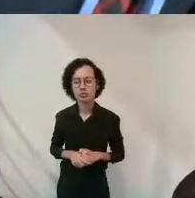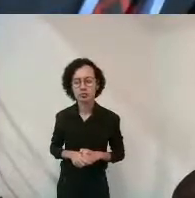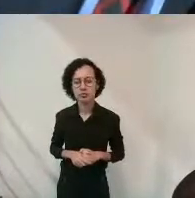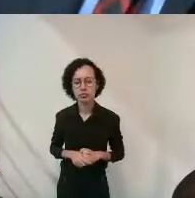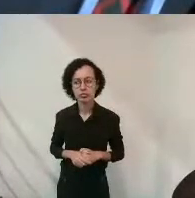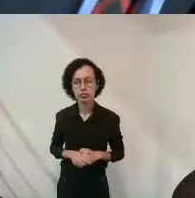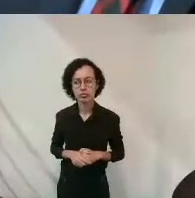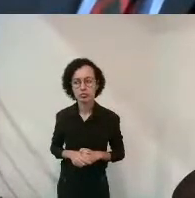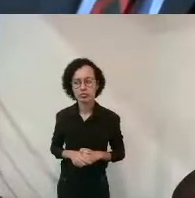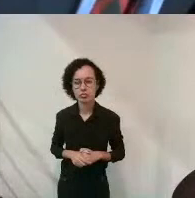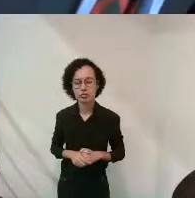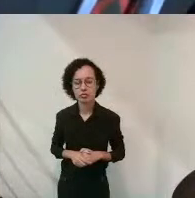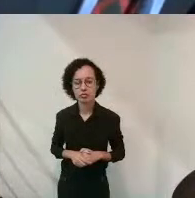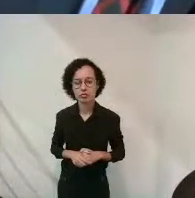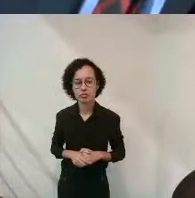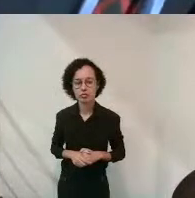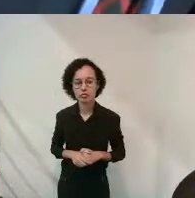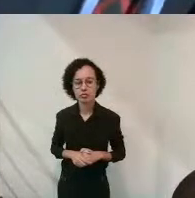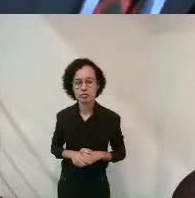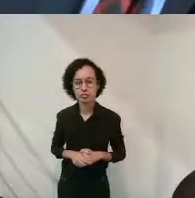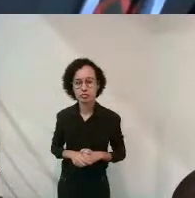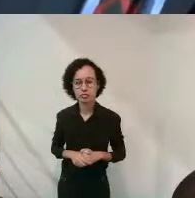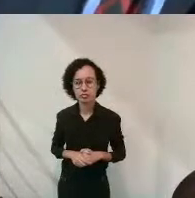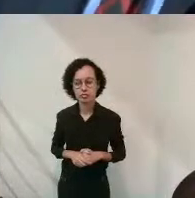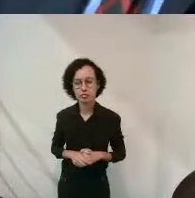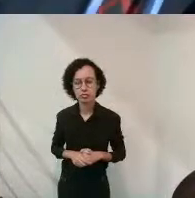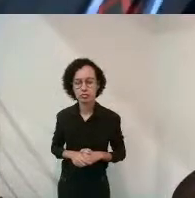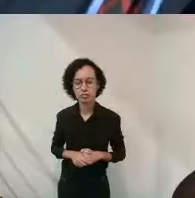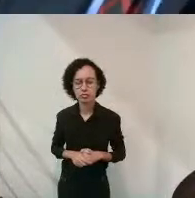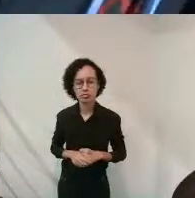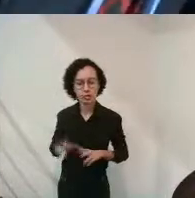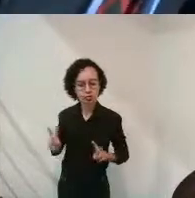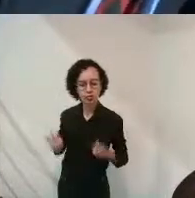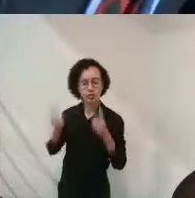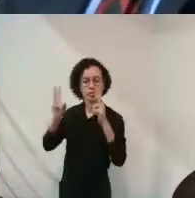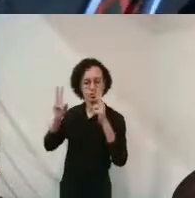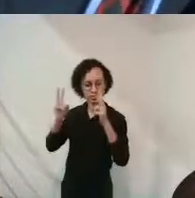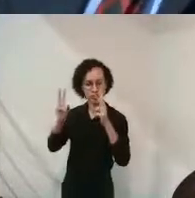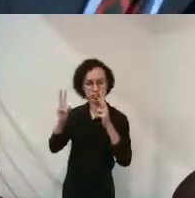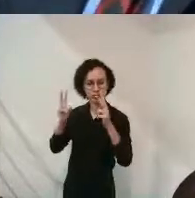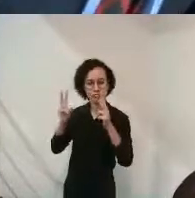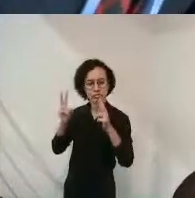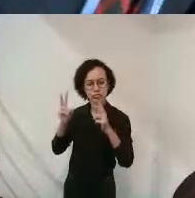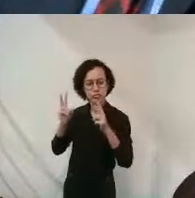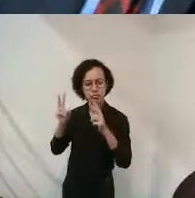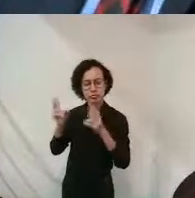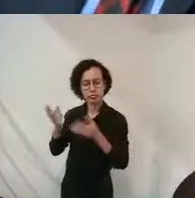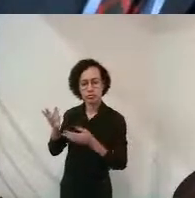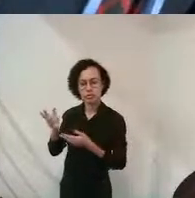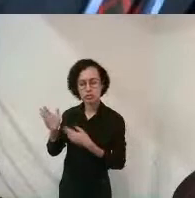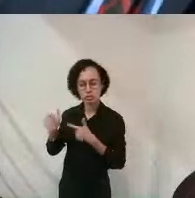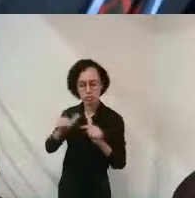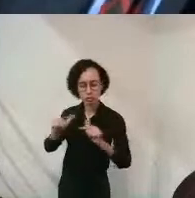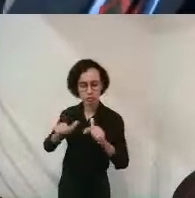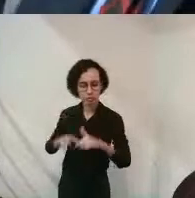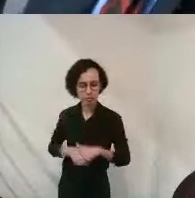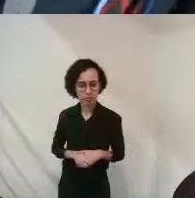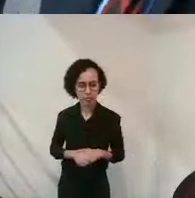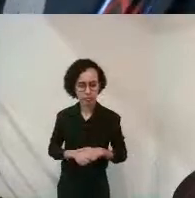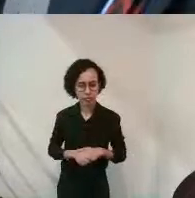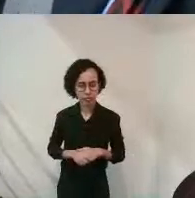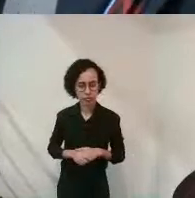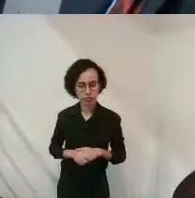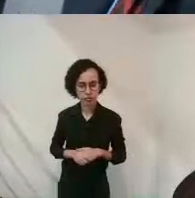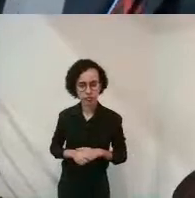do Ministério Público, que é voltada para a valorização e para a regularidade das relações de trabalho. A presença do